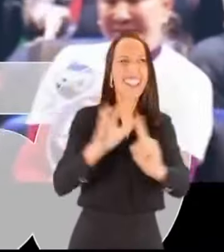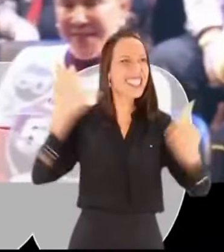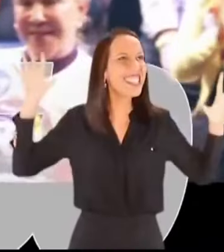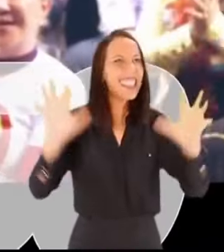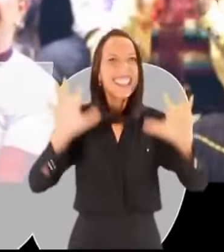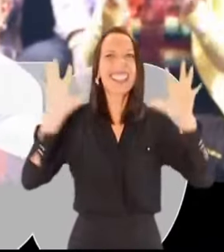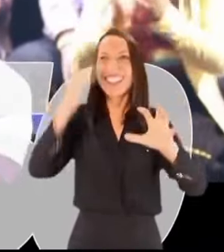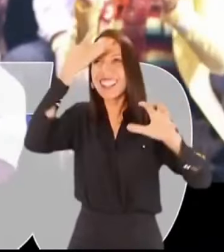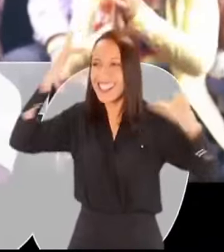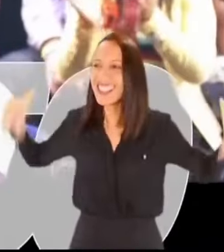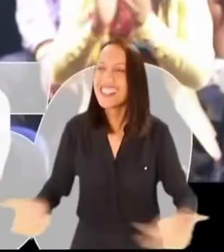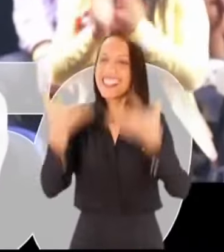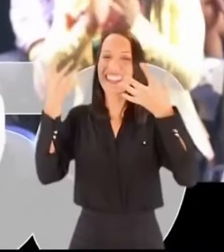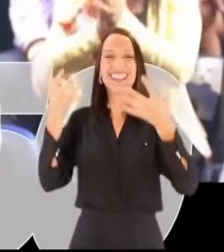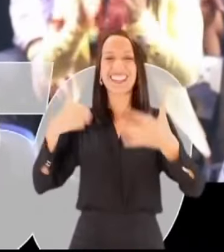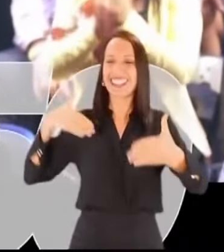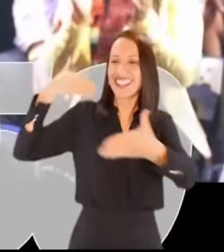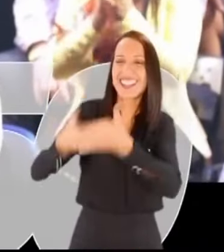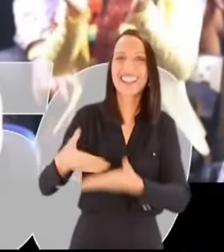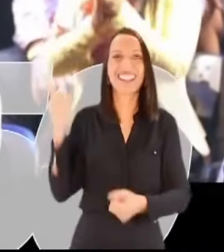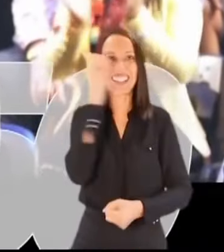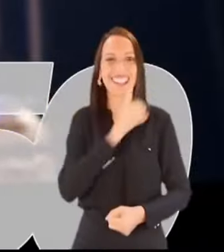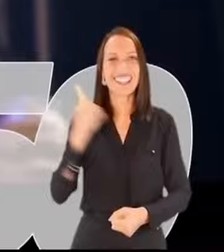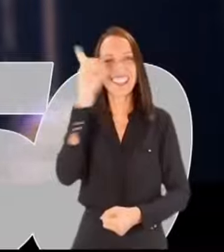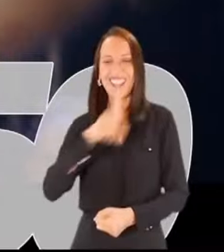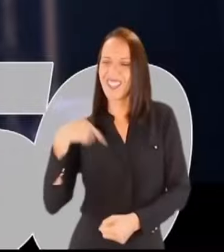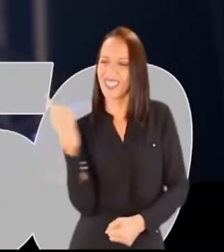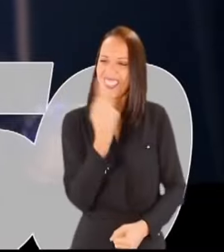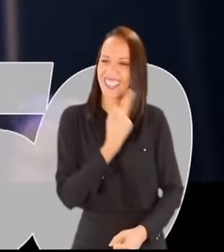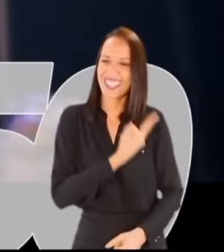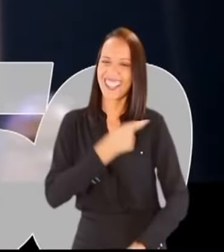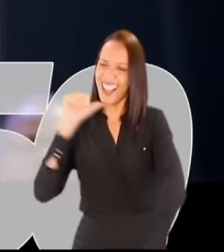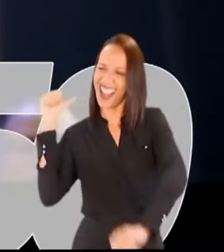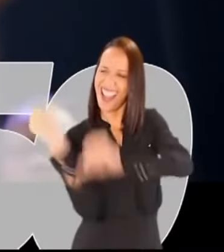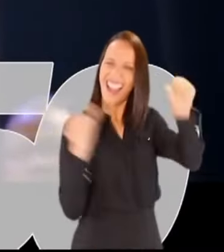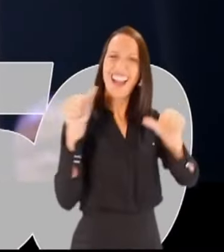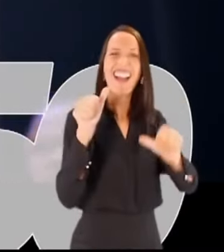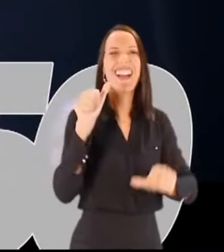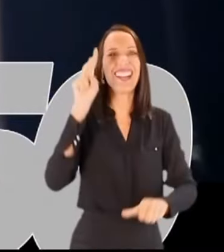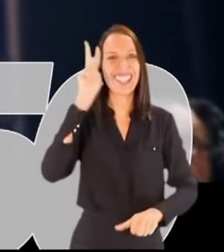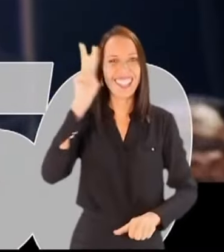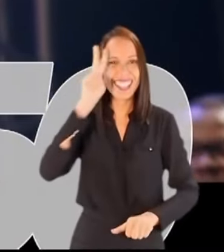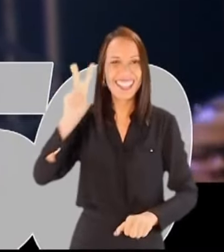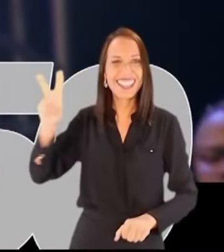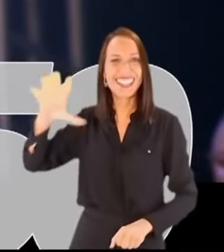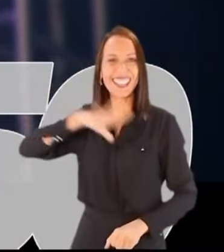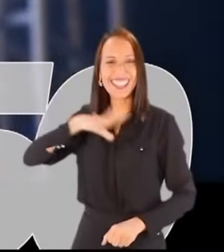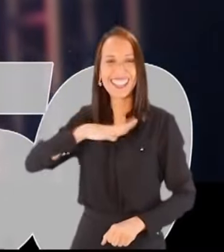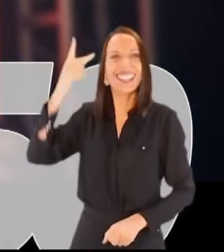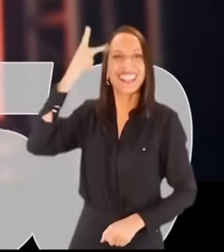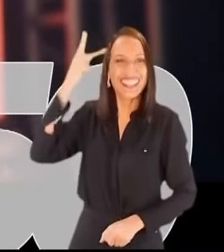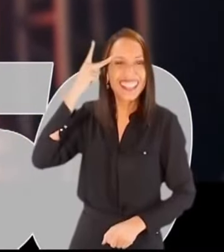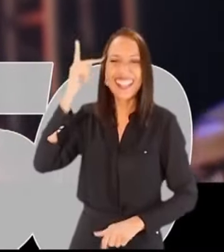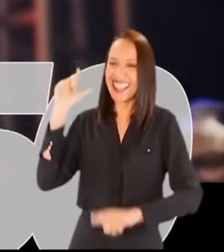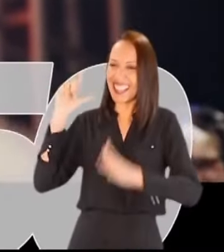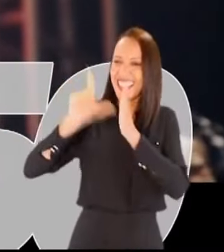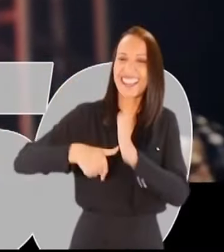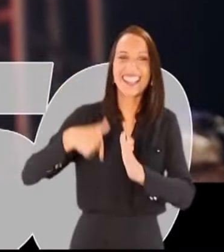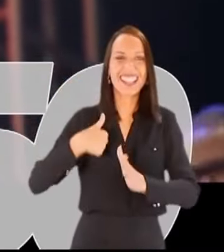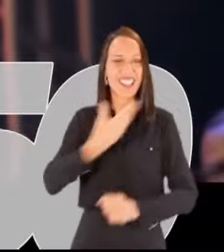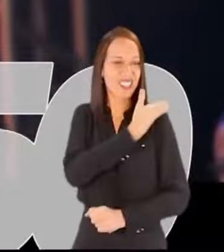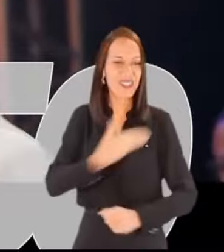mais e mais gente daqui até domingo, para a gente fazer uma virada histórica nessa cidade e